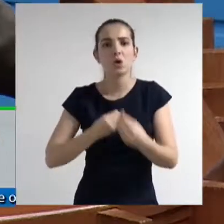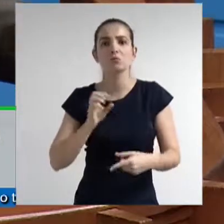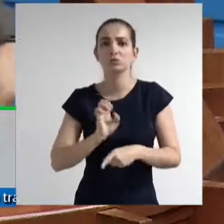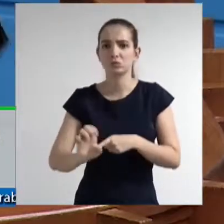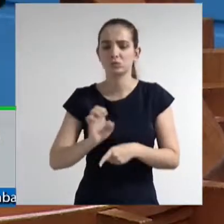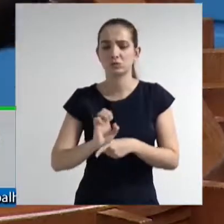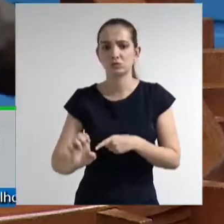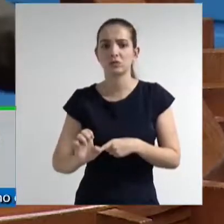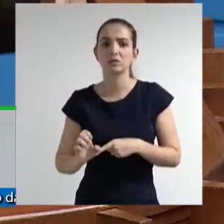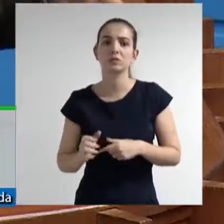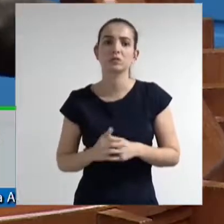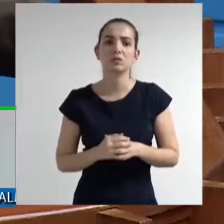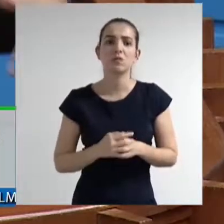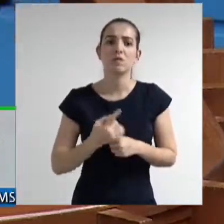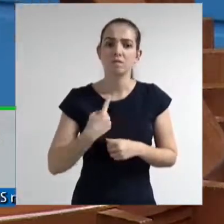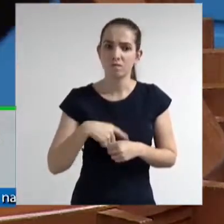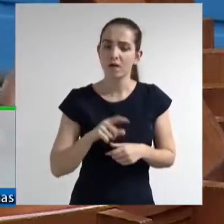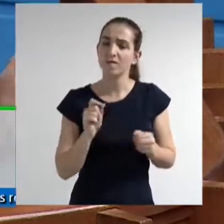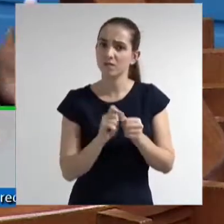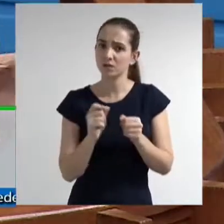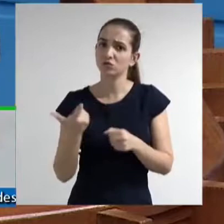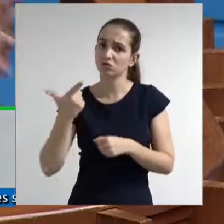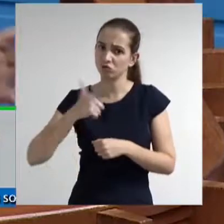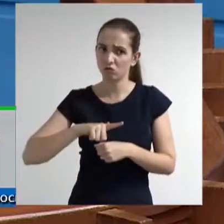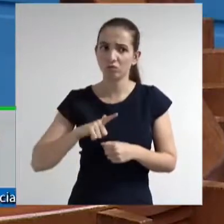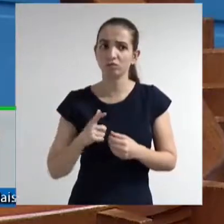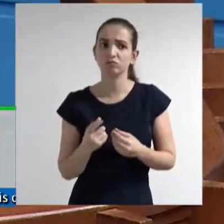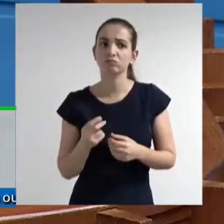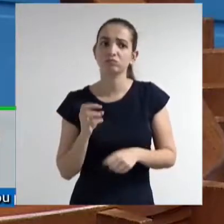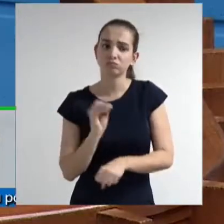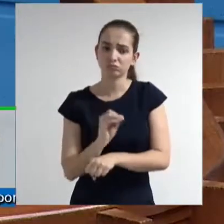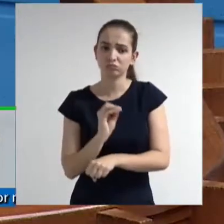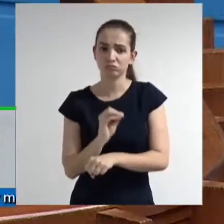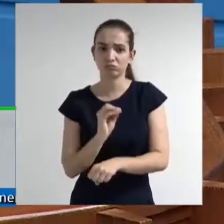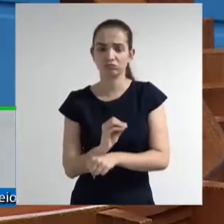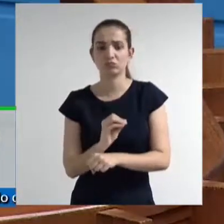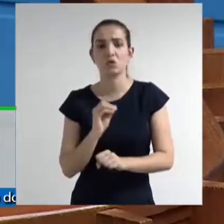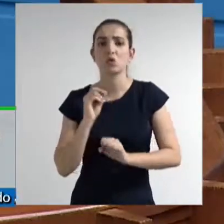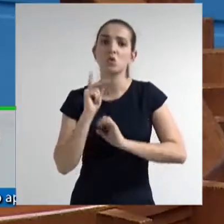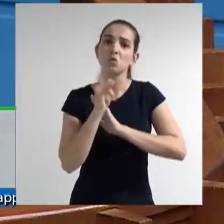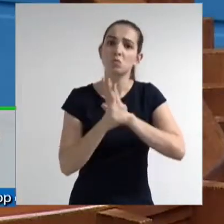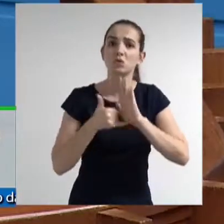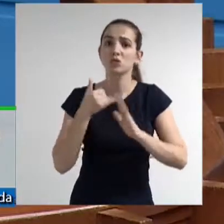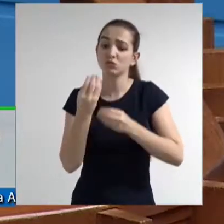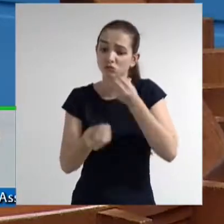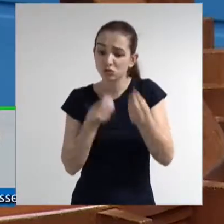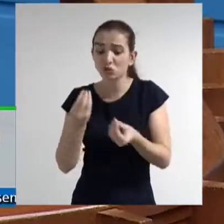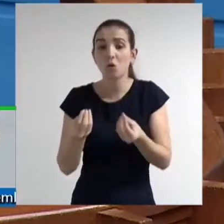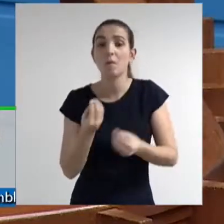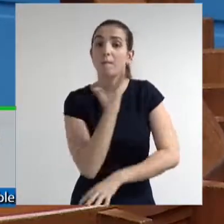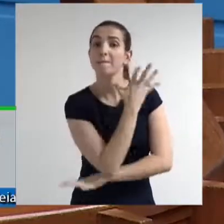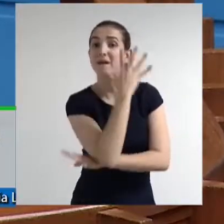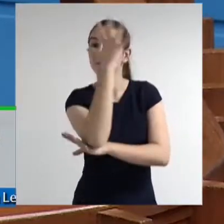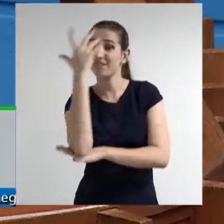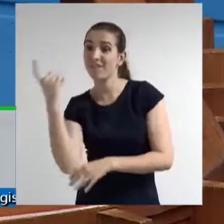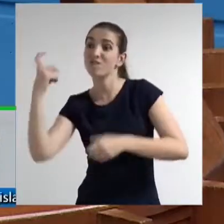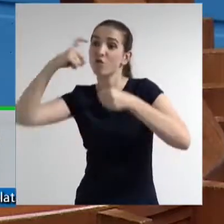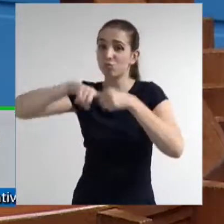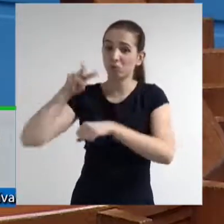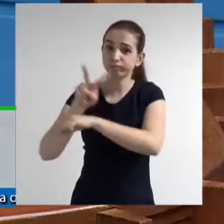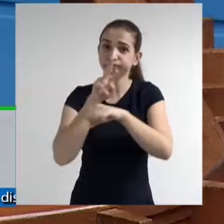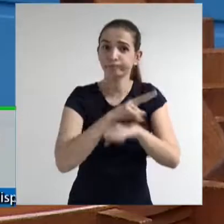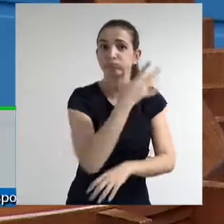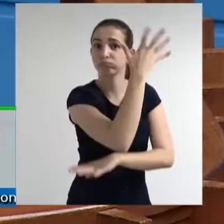Estado vai refazer e efetivar um programa de diminuição dos impactos ambientais causados, principalmente nesses